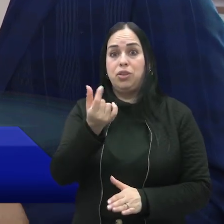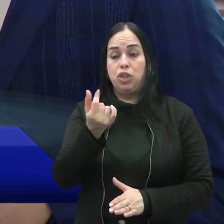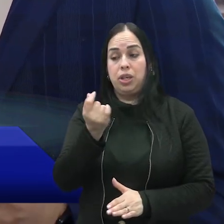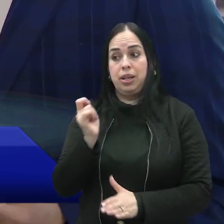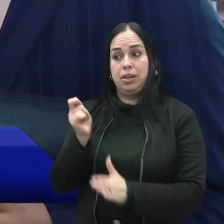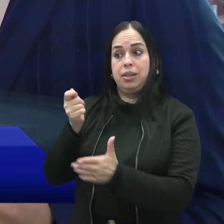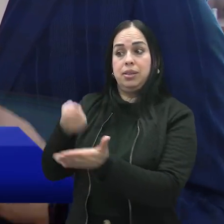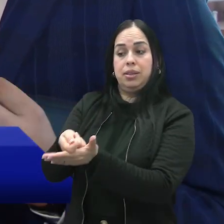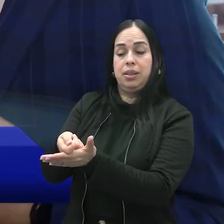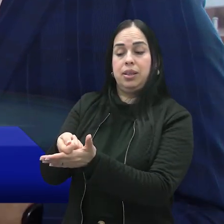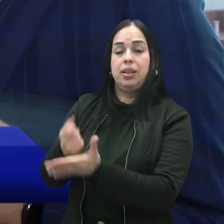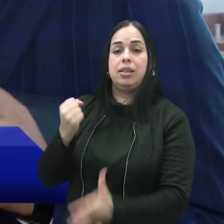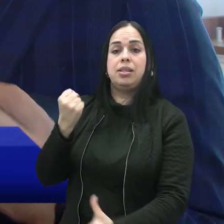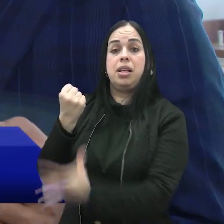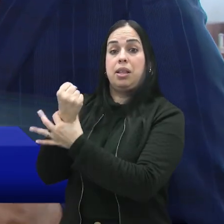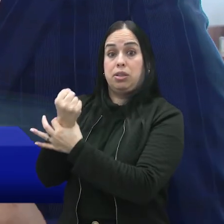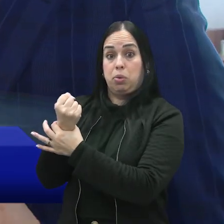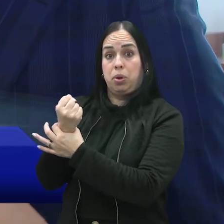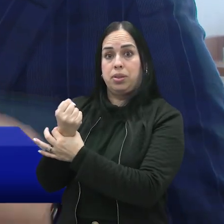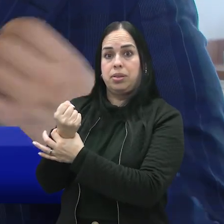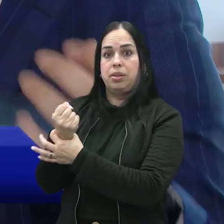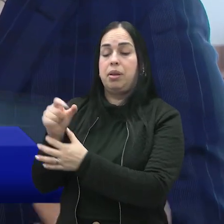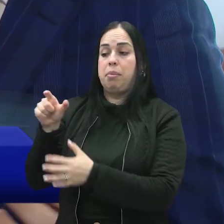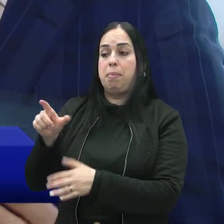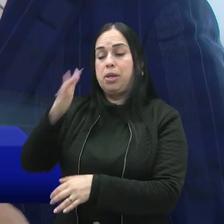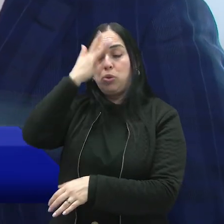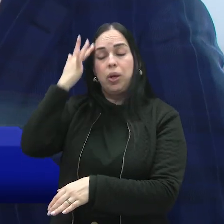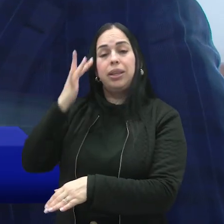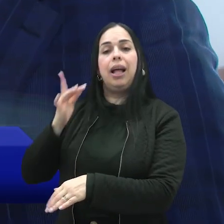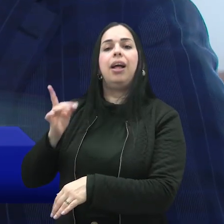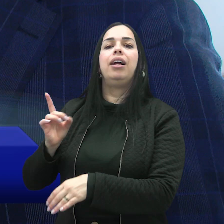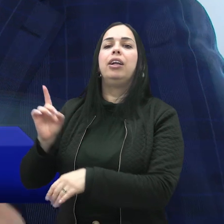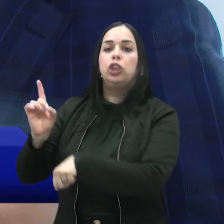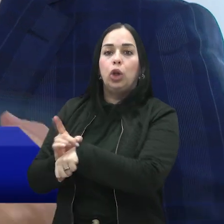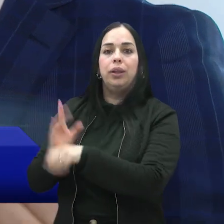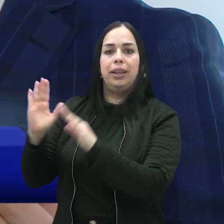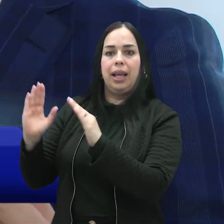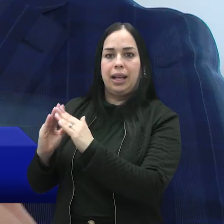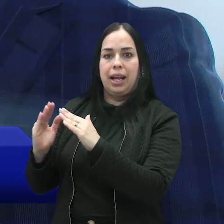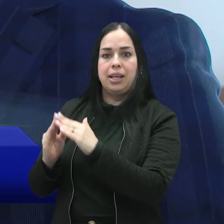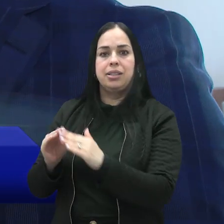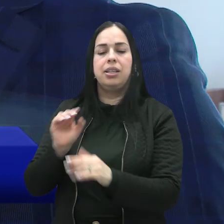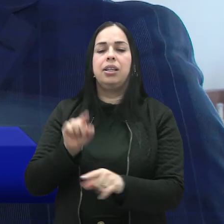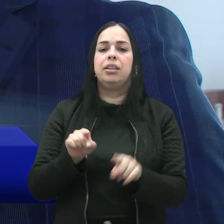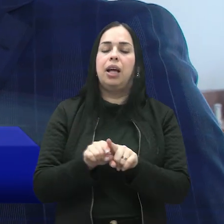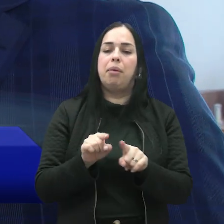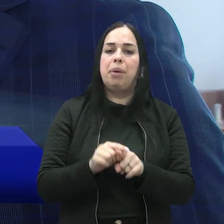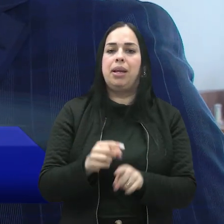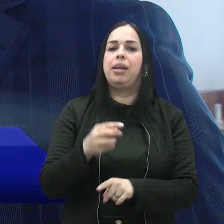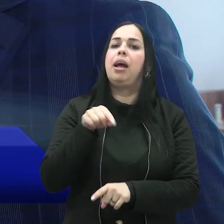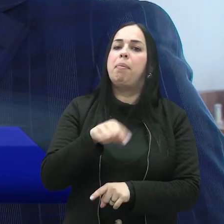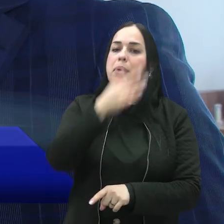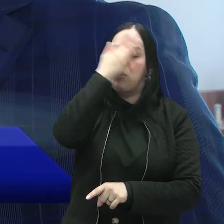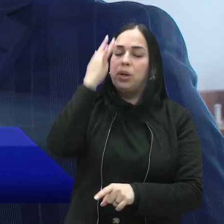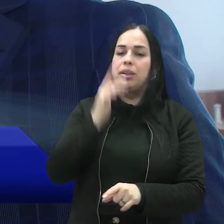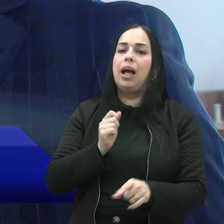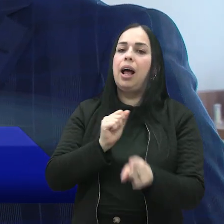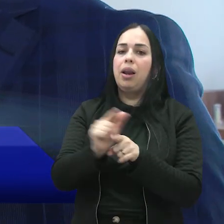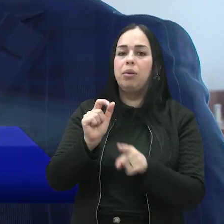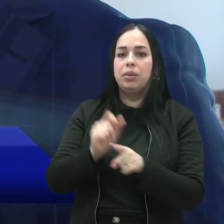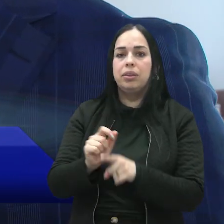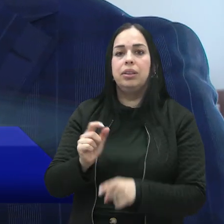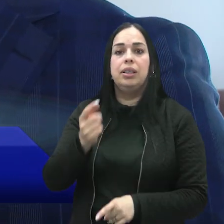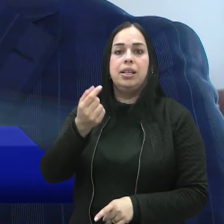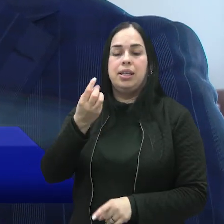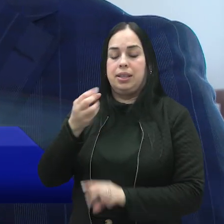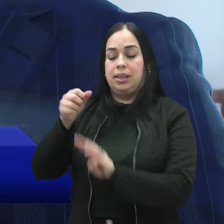uma garantia interessante para ambas as partes, tanto o locador quanto o locatário. Ele tem um limite de 3 valores do aluguel, ele